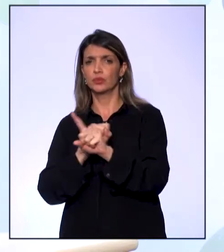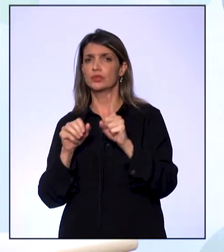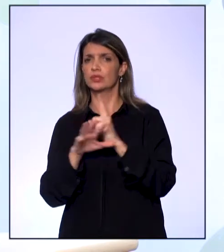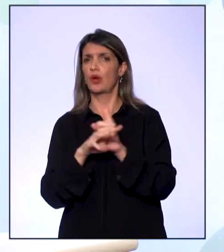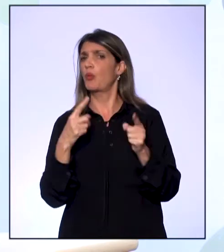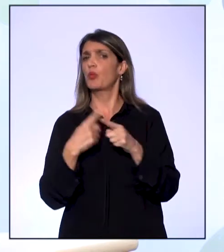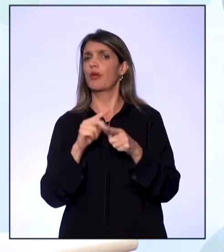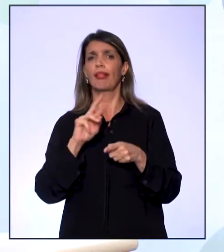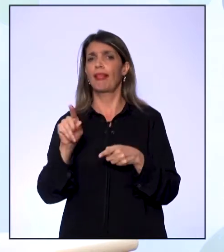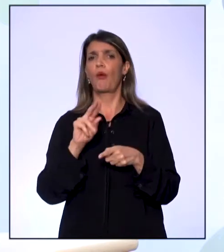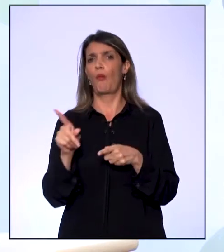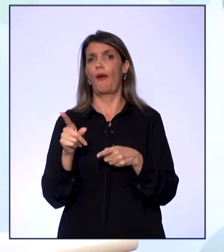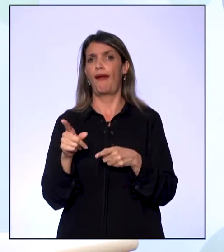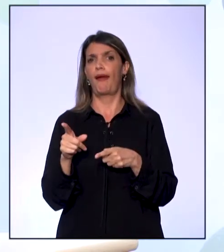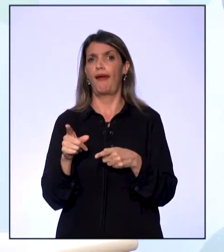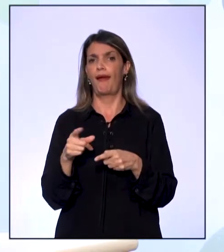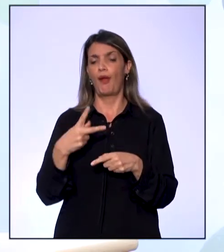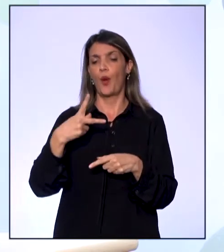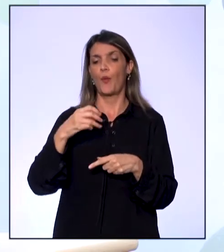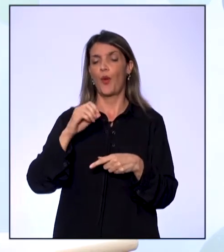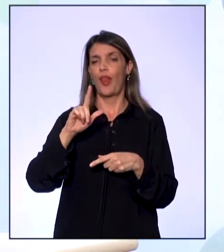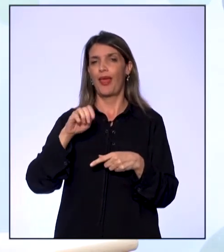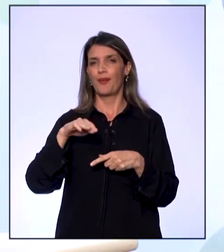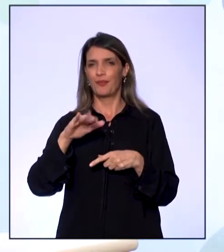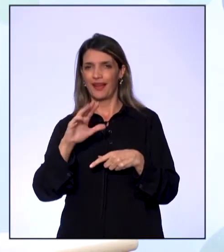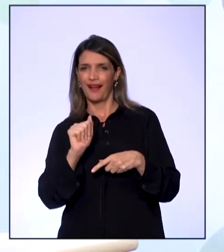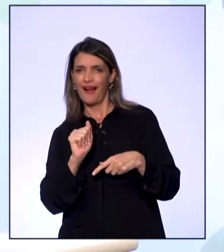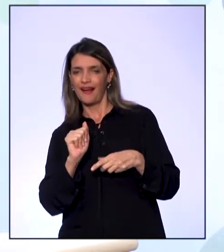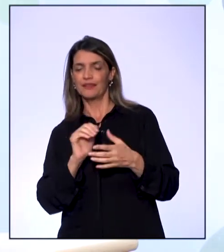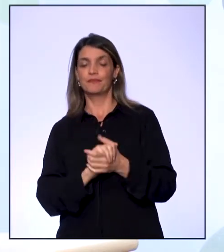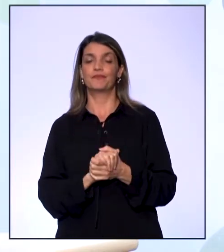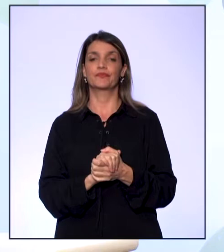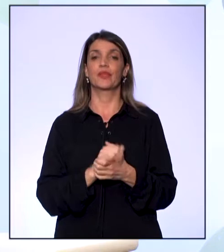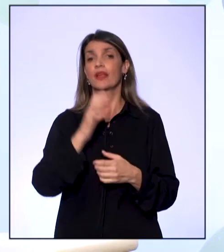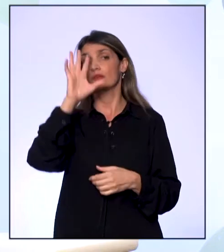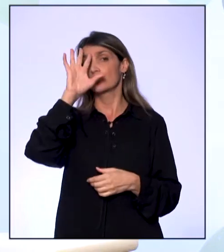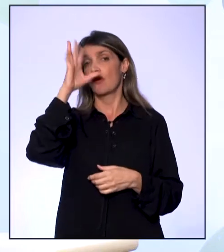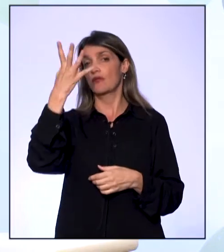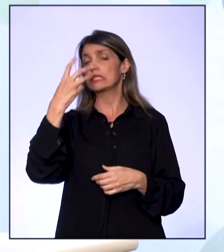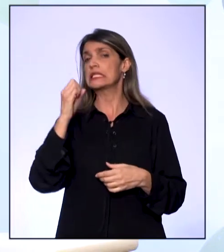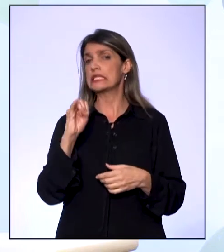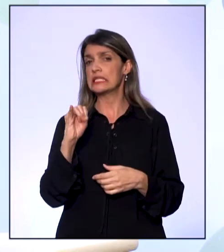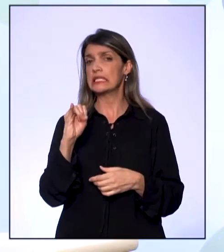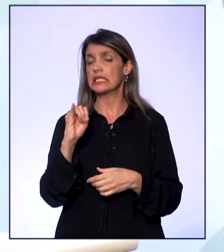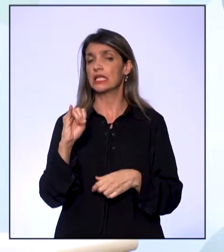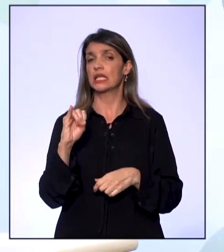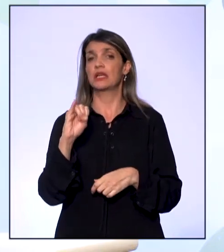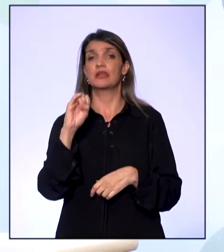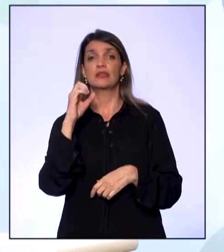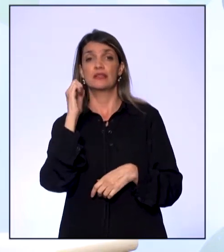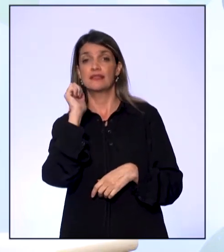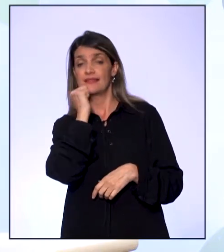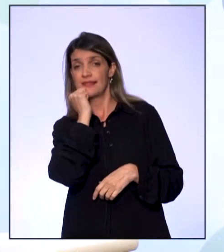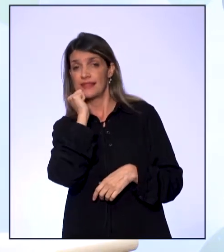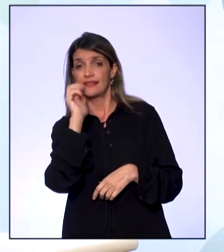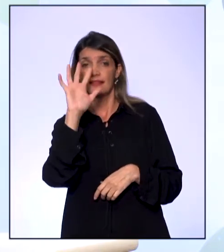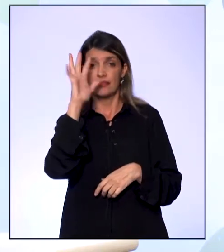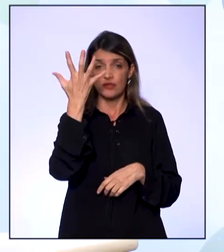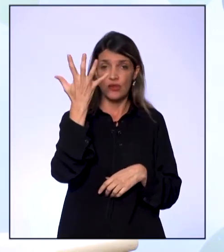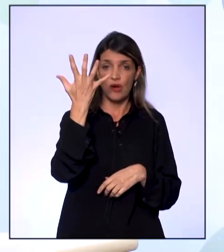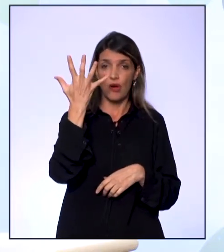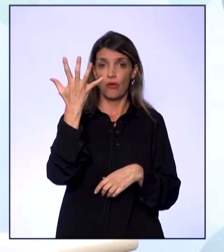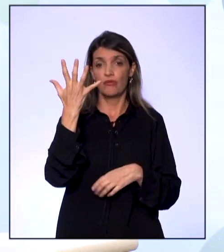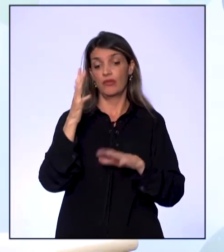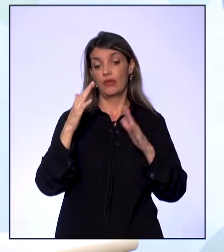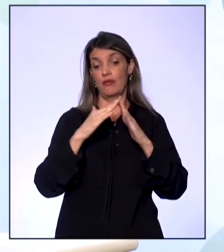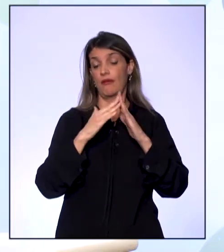é uma questão polêmica? Porque a polêmica ela é resolvida por algumas pessoas. Então, se a ciência resolve, diz que é para ficar em casa, você deve seguir a